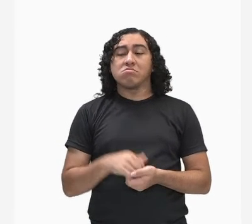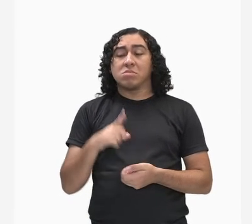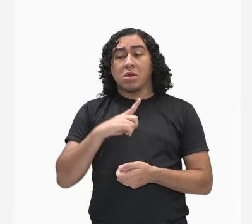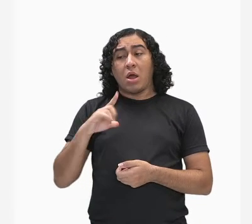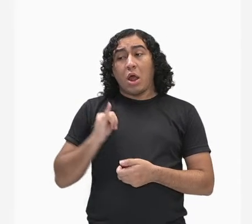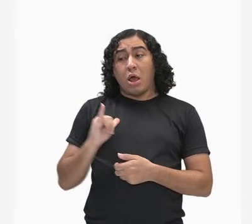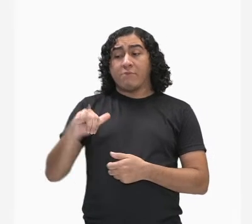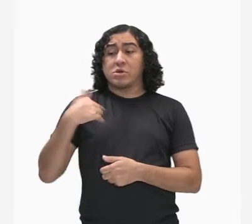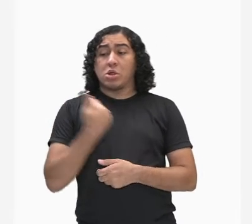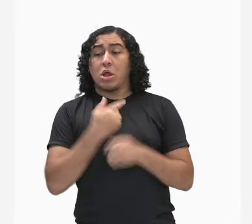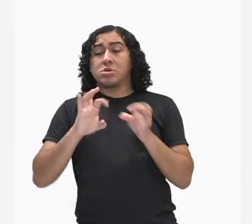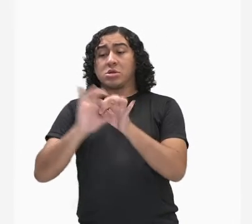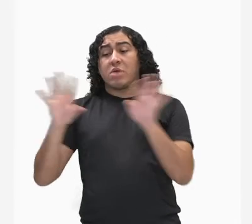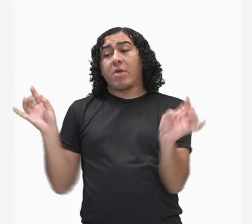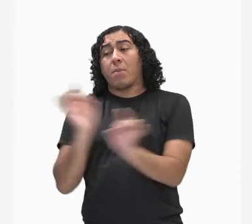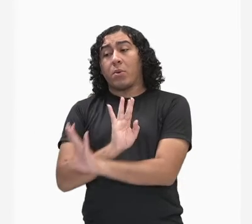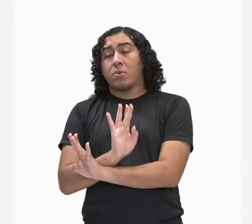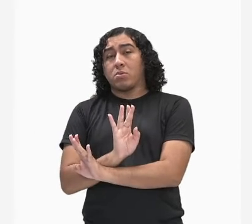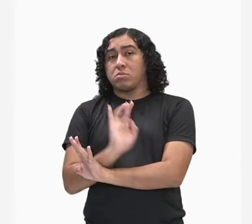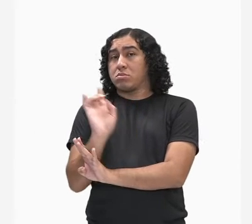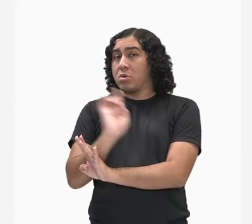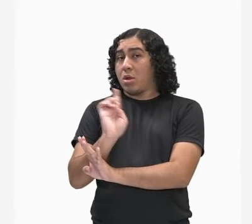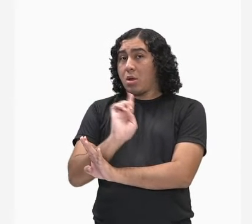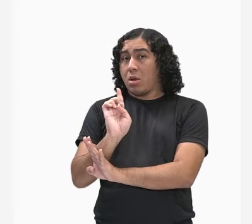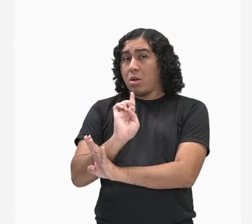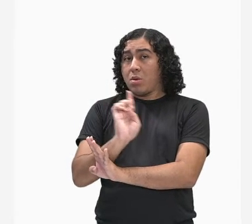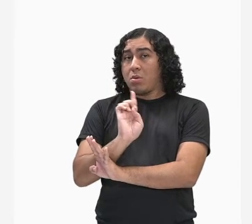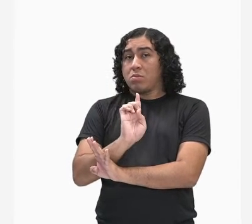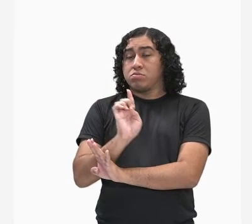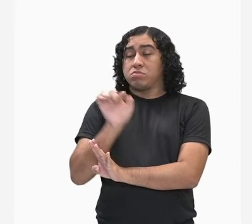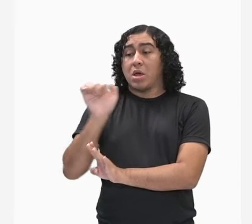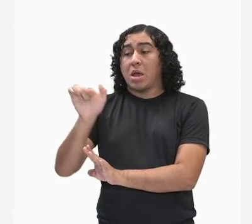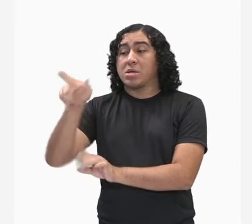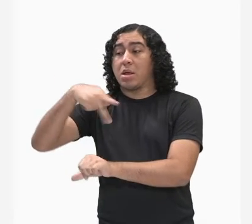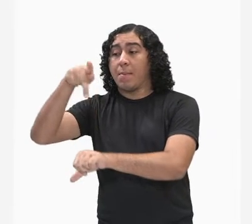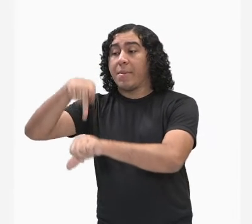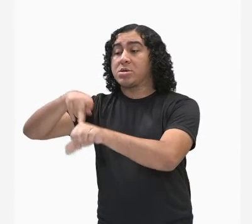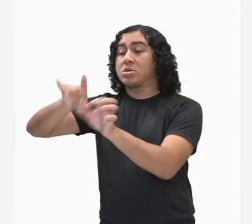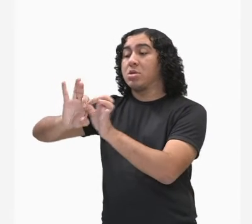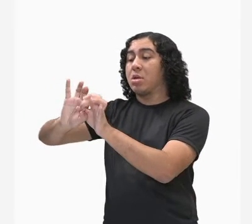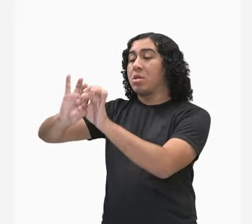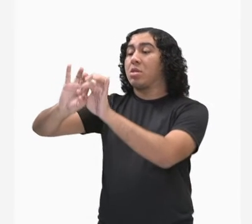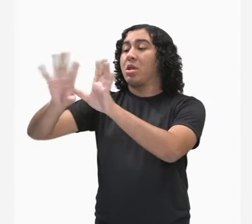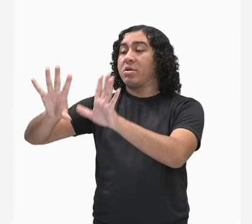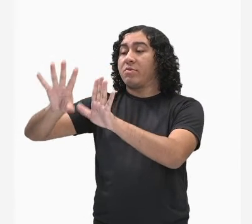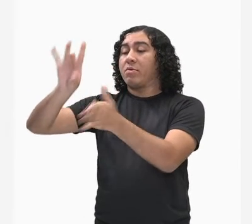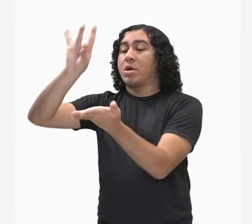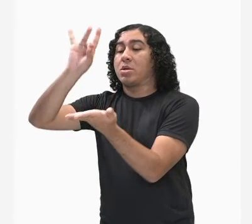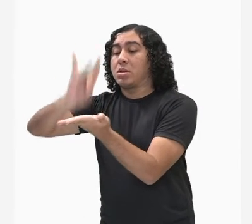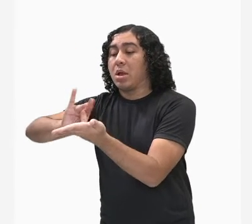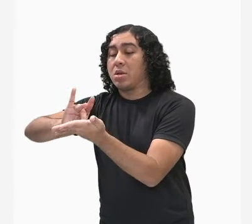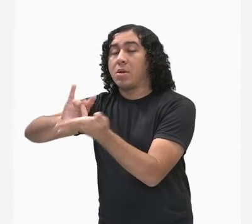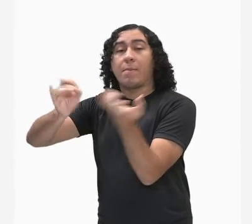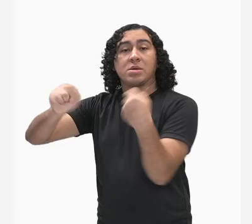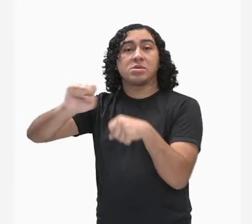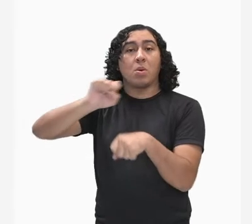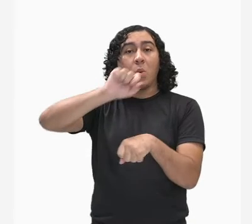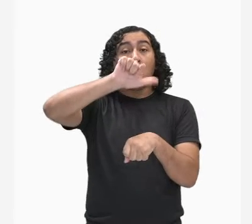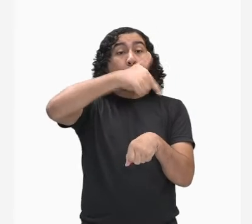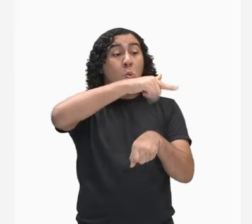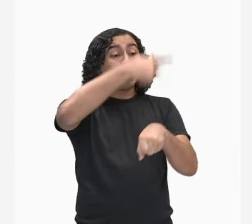e acabou. Não. Para você realmente se tornar independente, de fato, é preciso que as outras